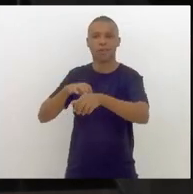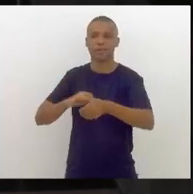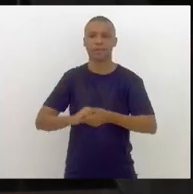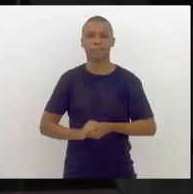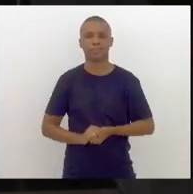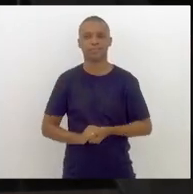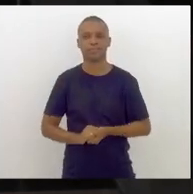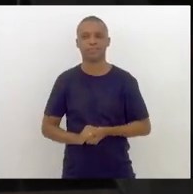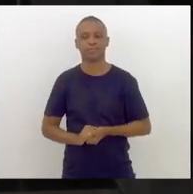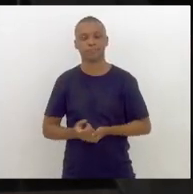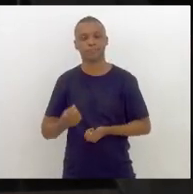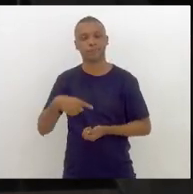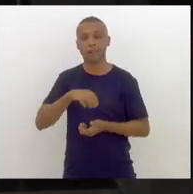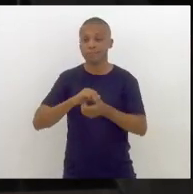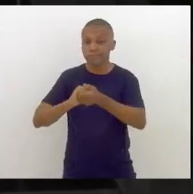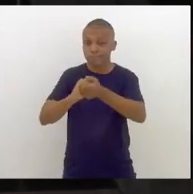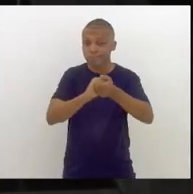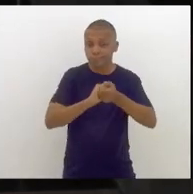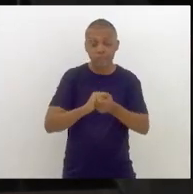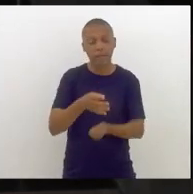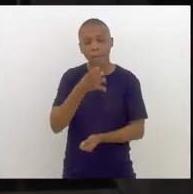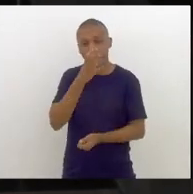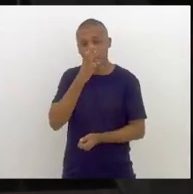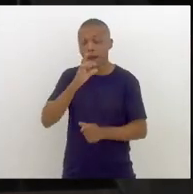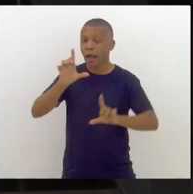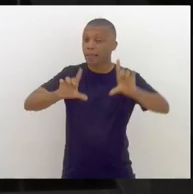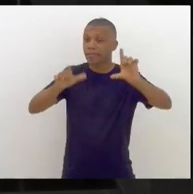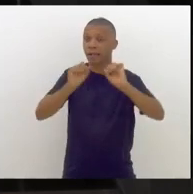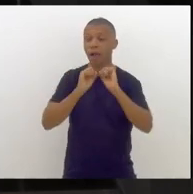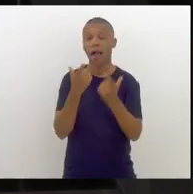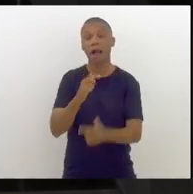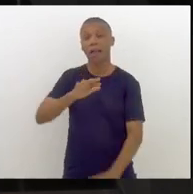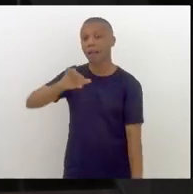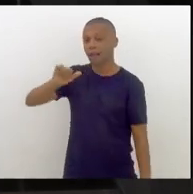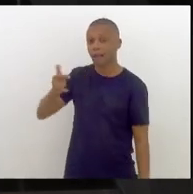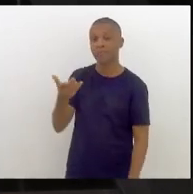senhores telespectadores da TV alerj